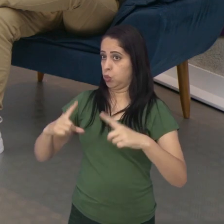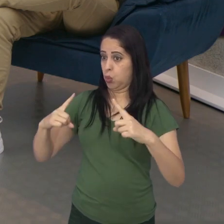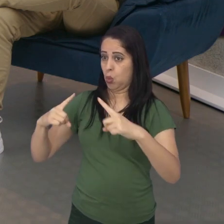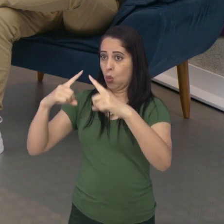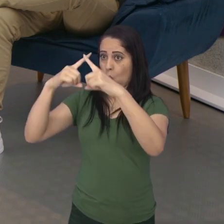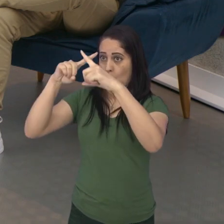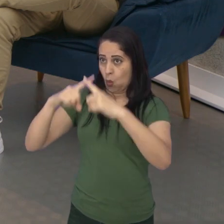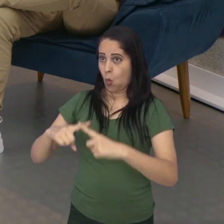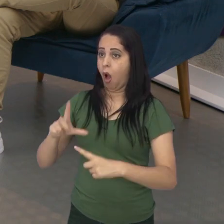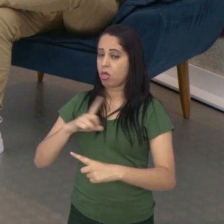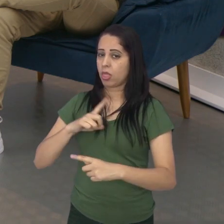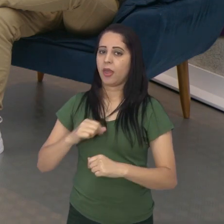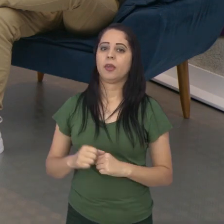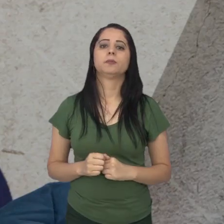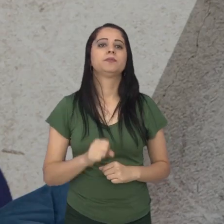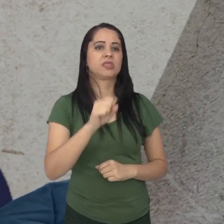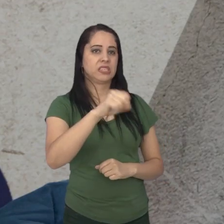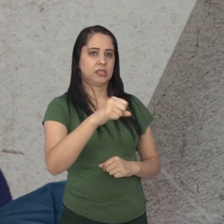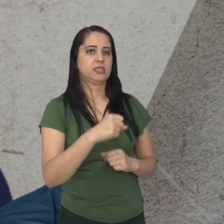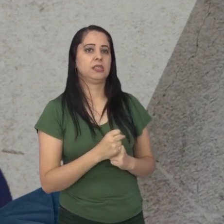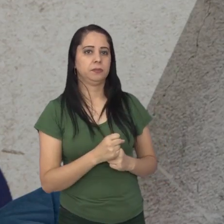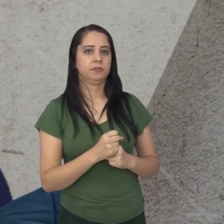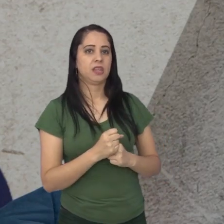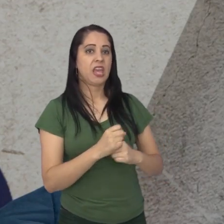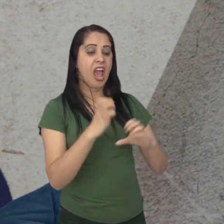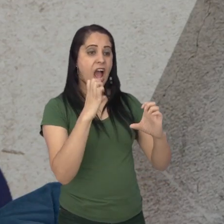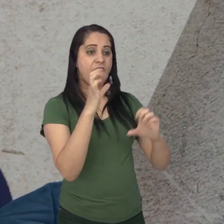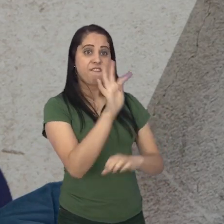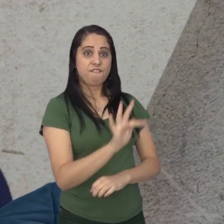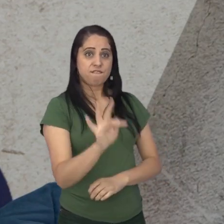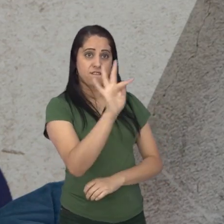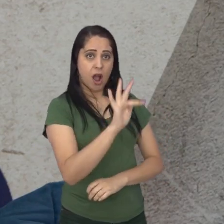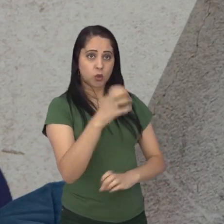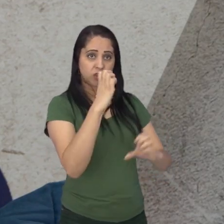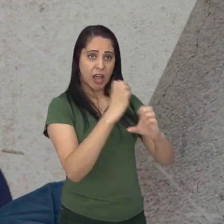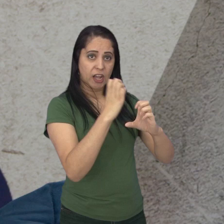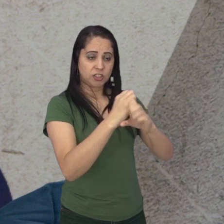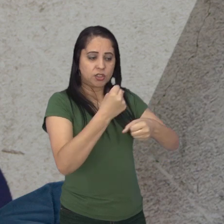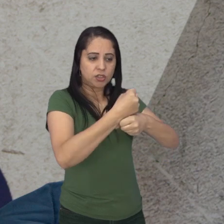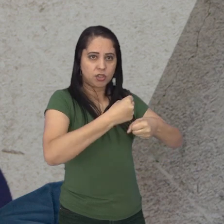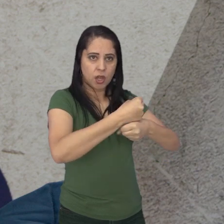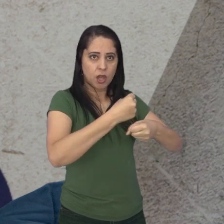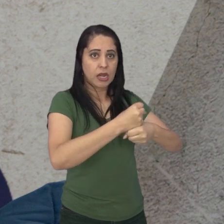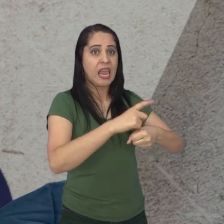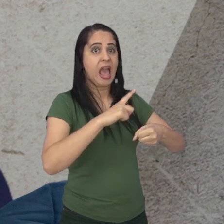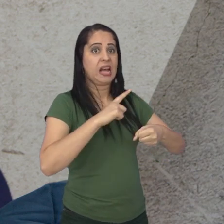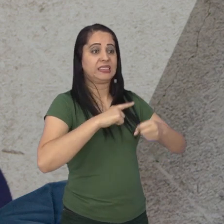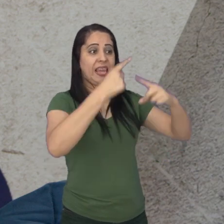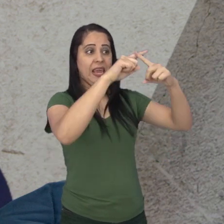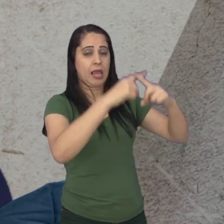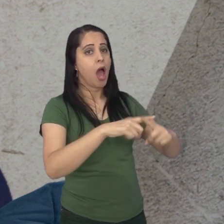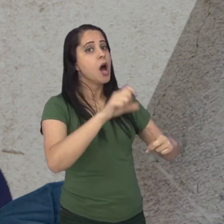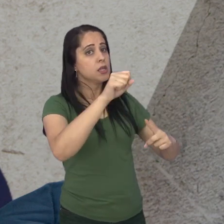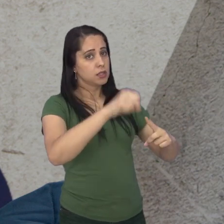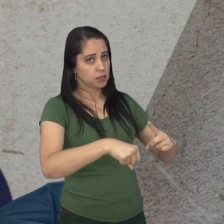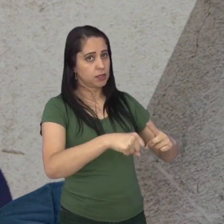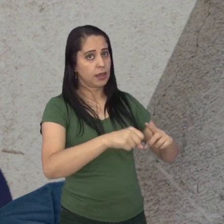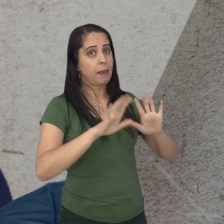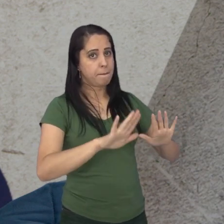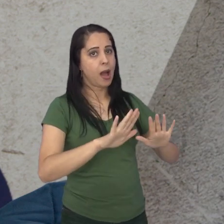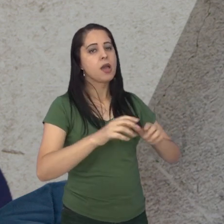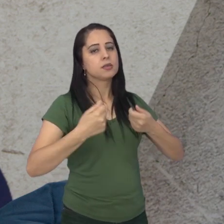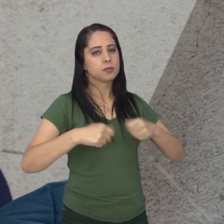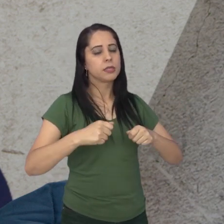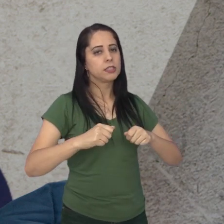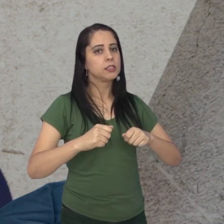muito concorrido, é isso mesmo? Então, a engenharia civil ela é um curso concorrido, mas que também requer